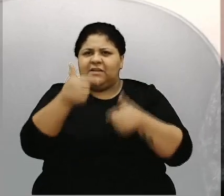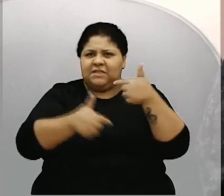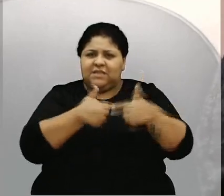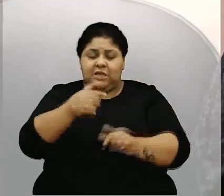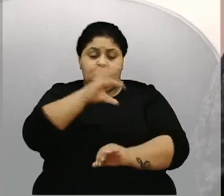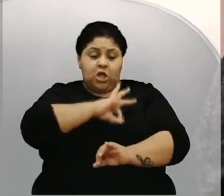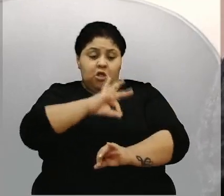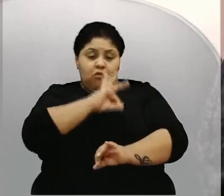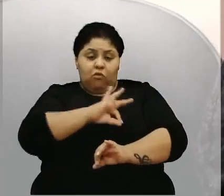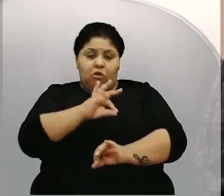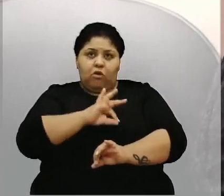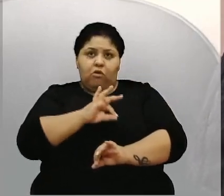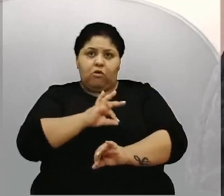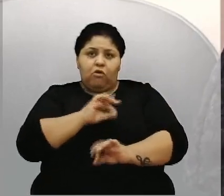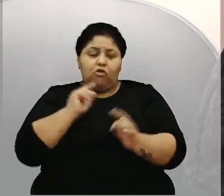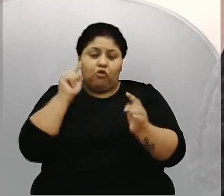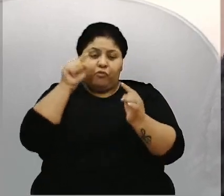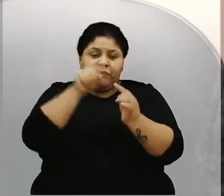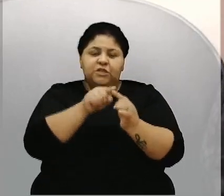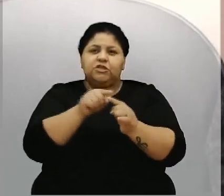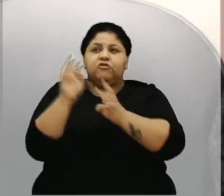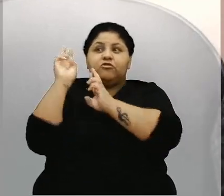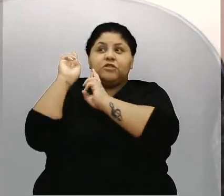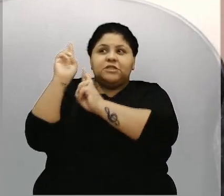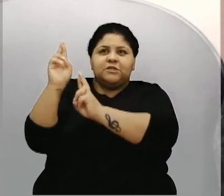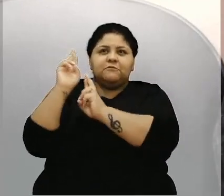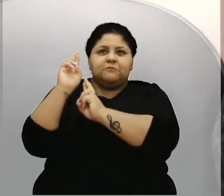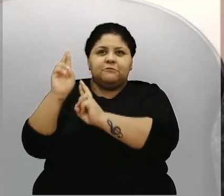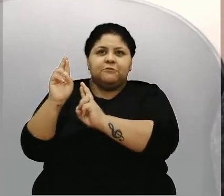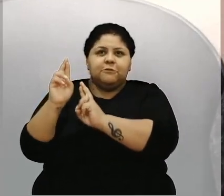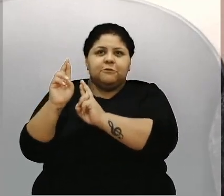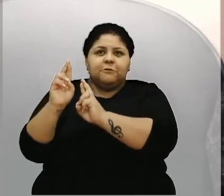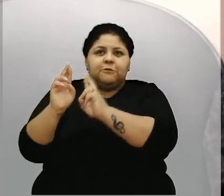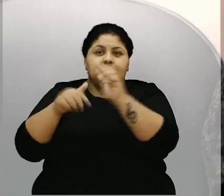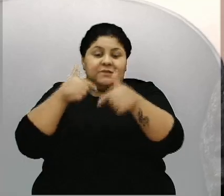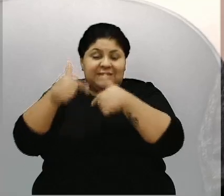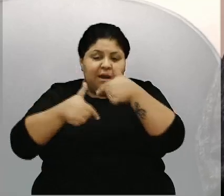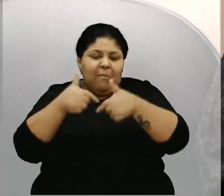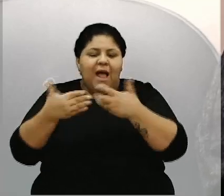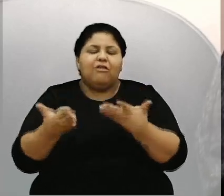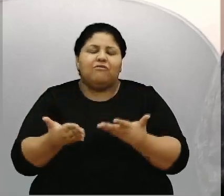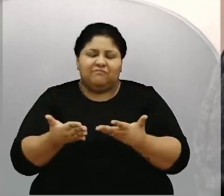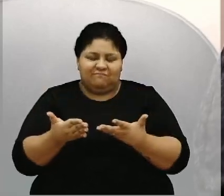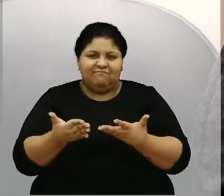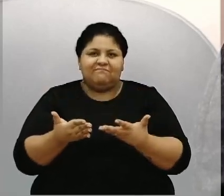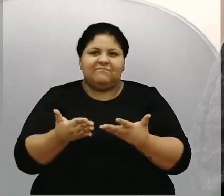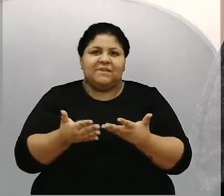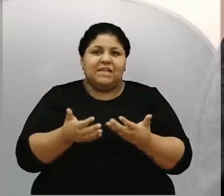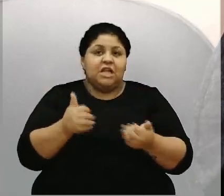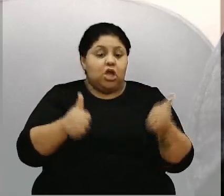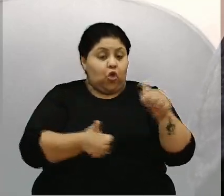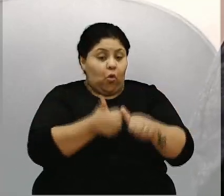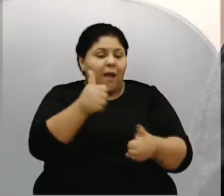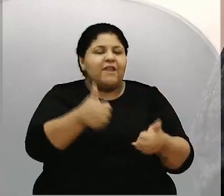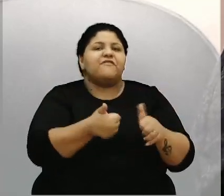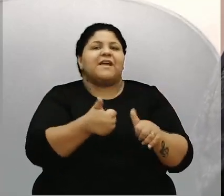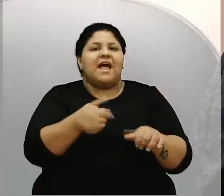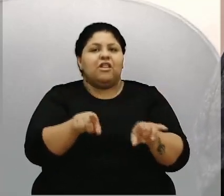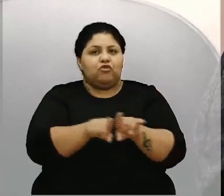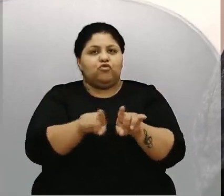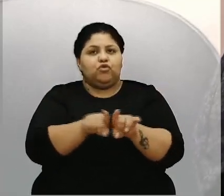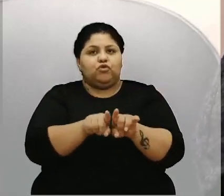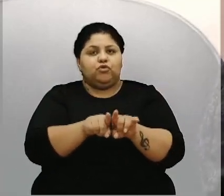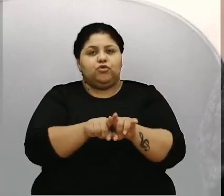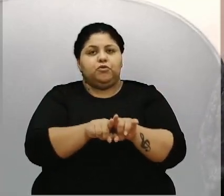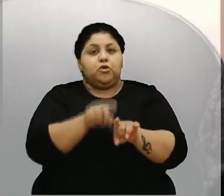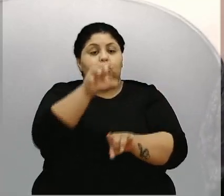de perspectiva, de expectativa de ingresso no mercado de trabalho e qualificado nesse sentido, né, de um